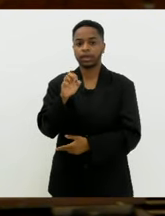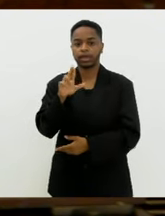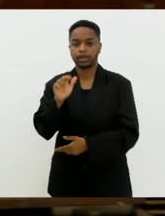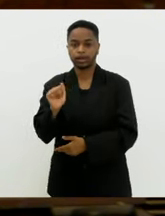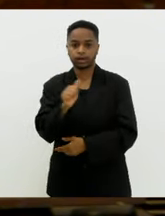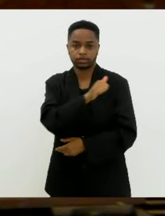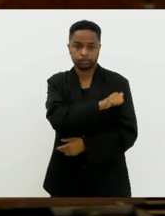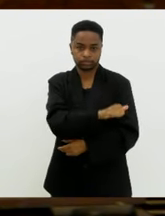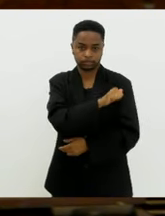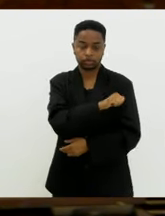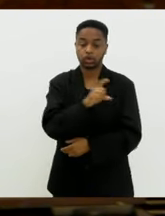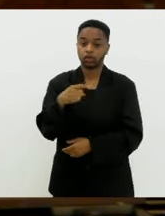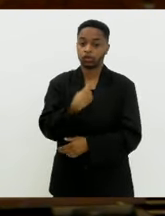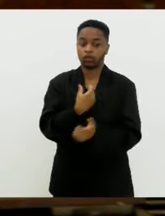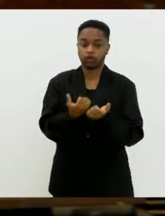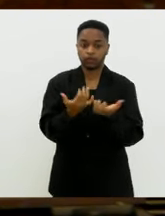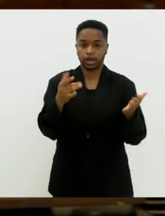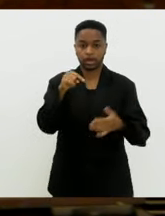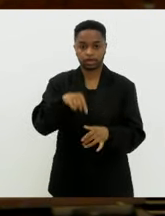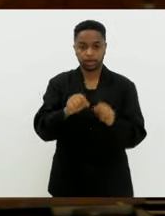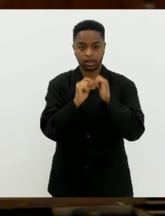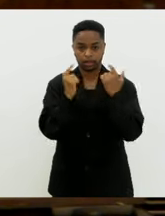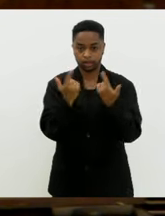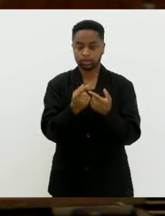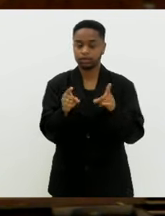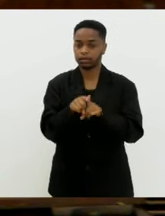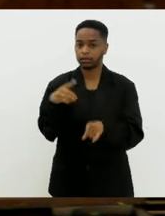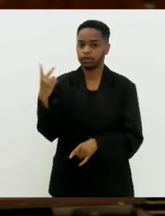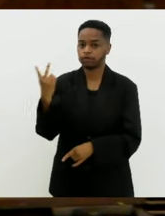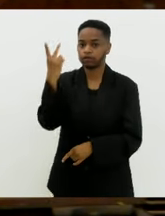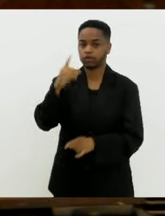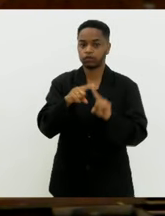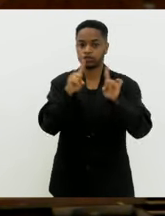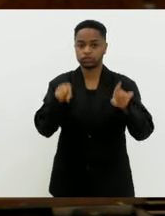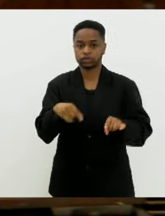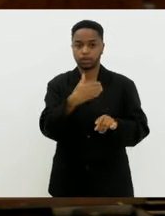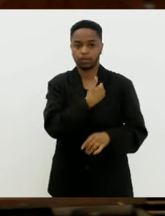nessa casa, e também a valorização dos servidores